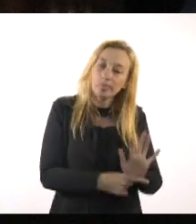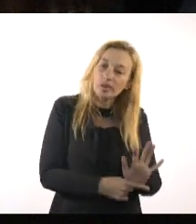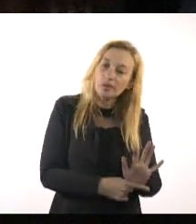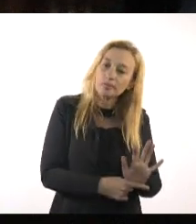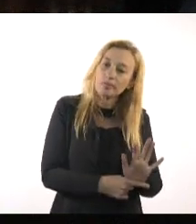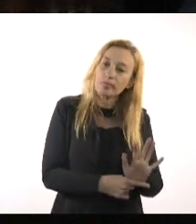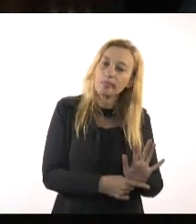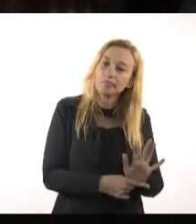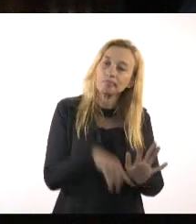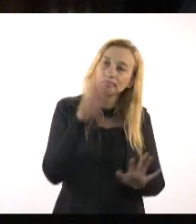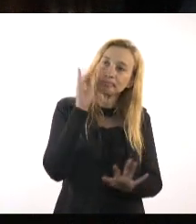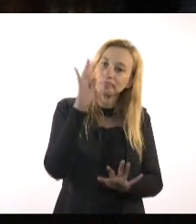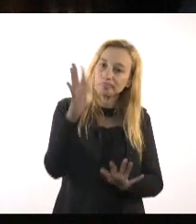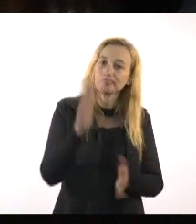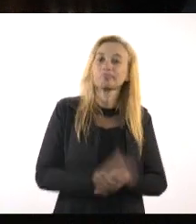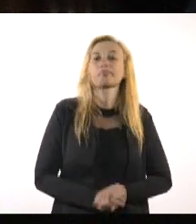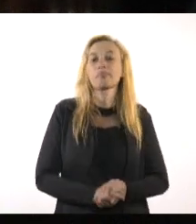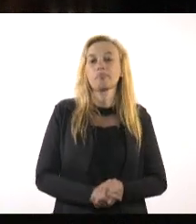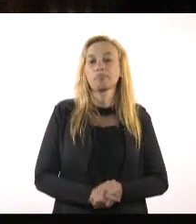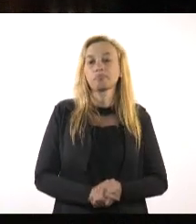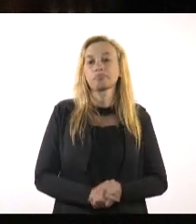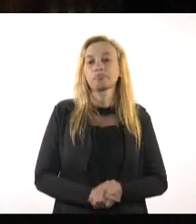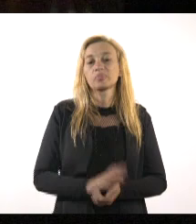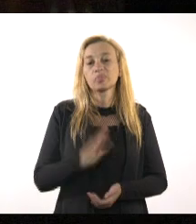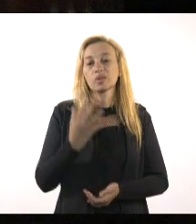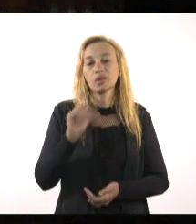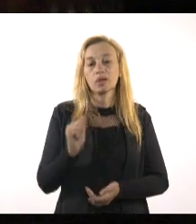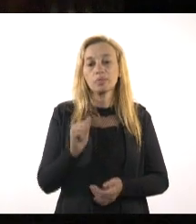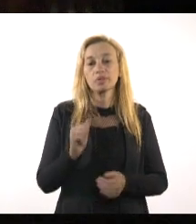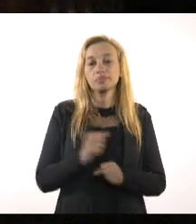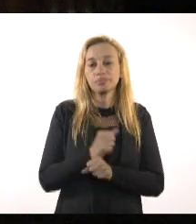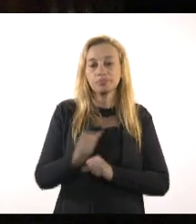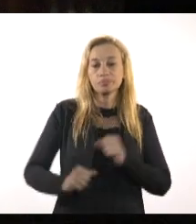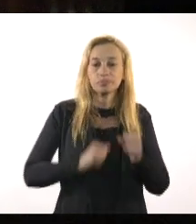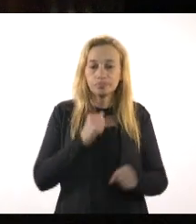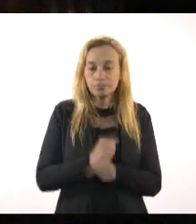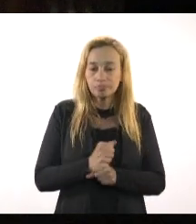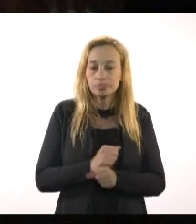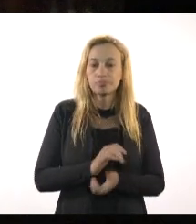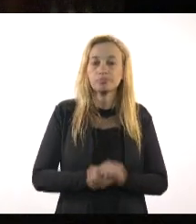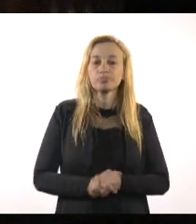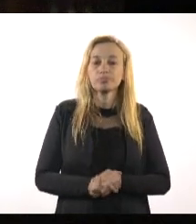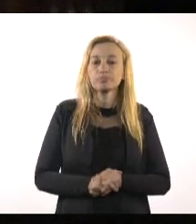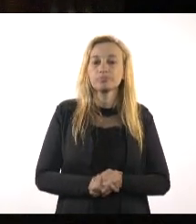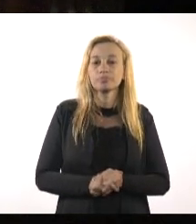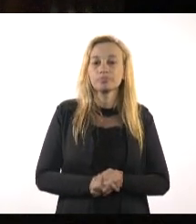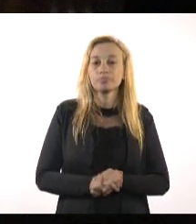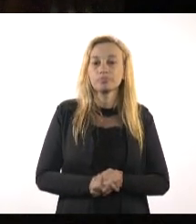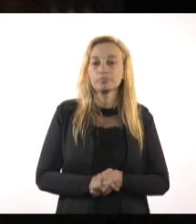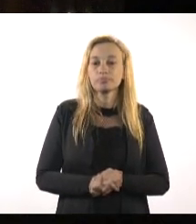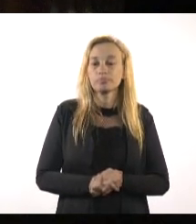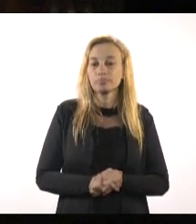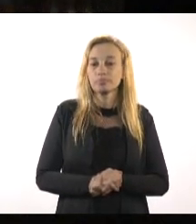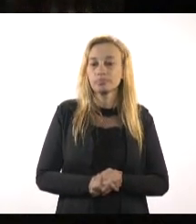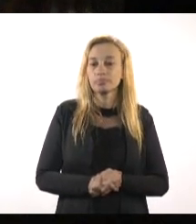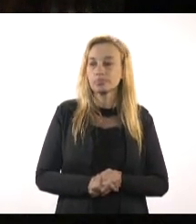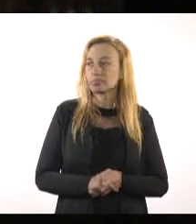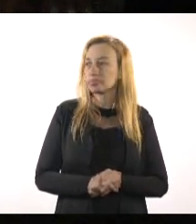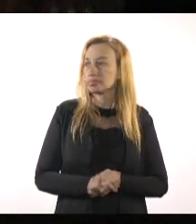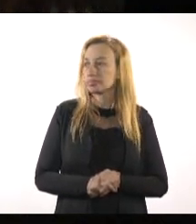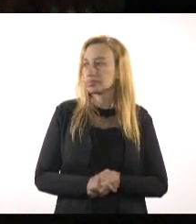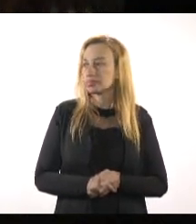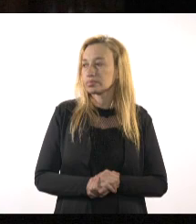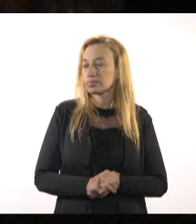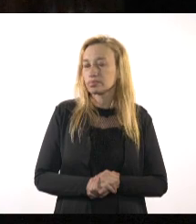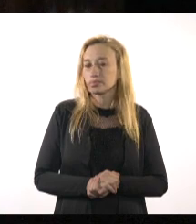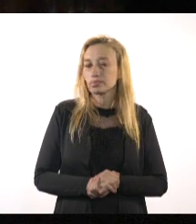de esperança. E a campanha desse ano acabou tendo, eu acho que uma grande